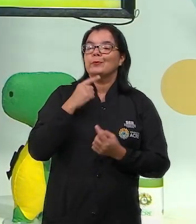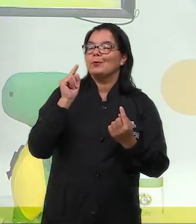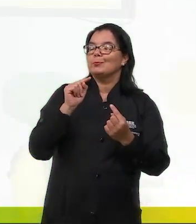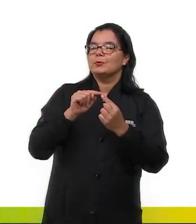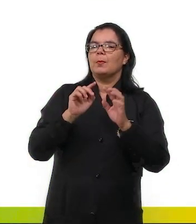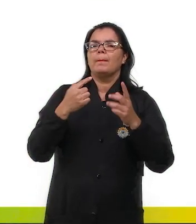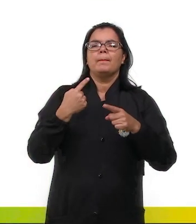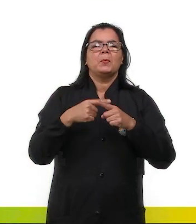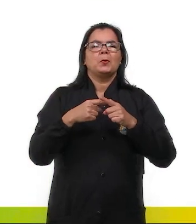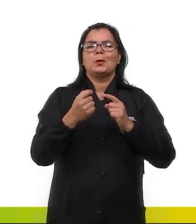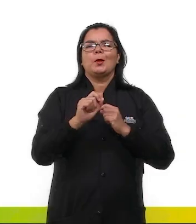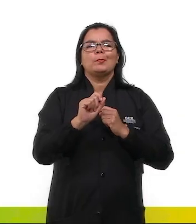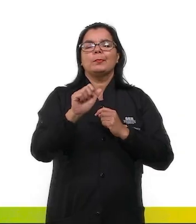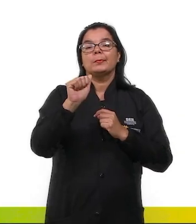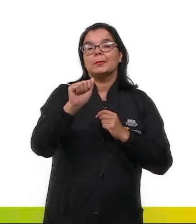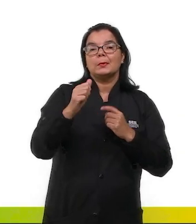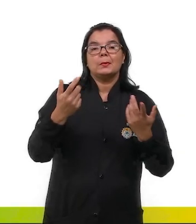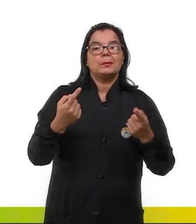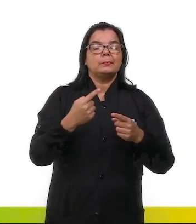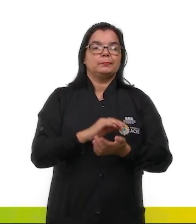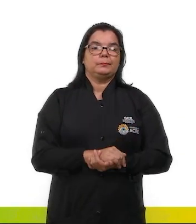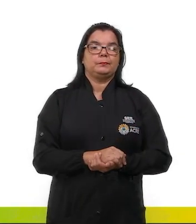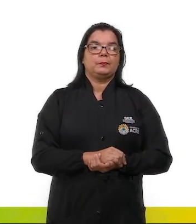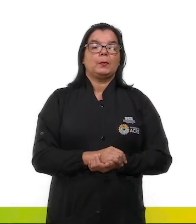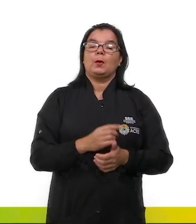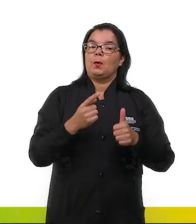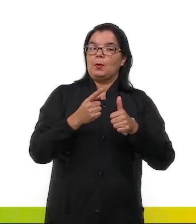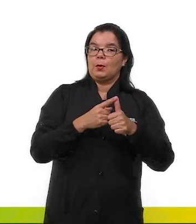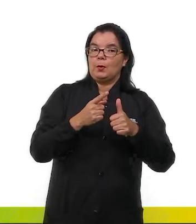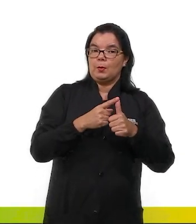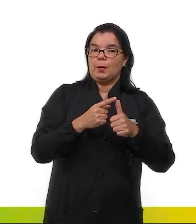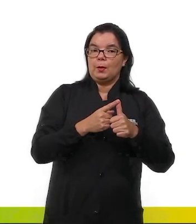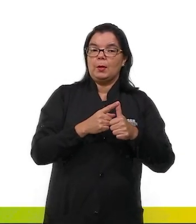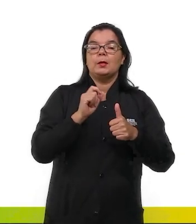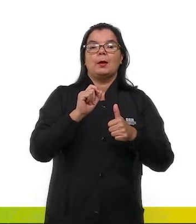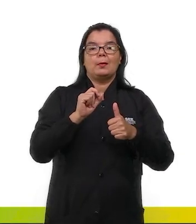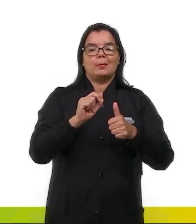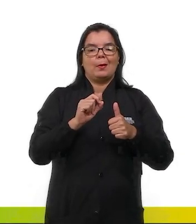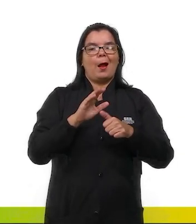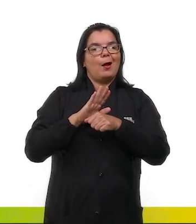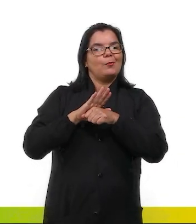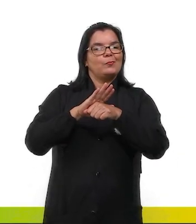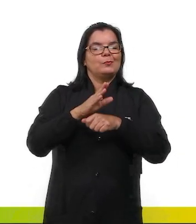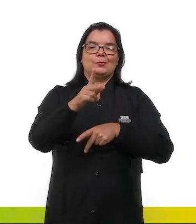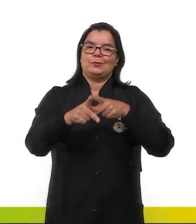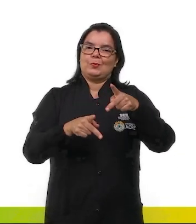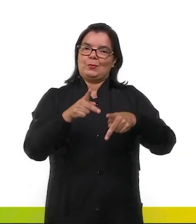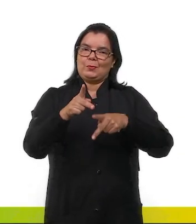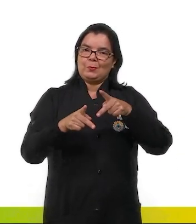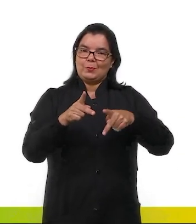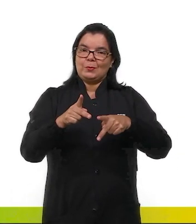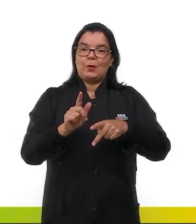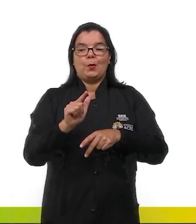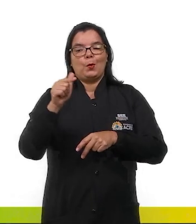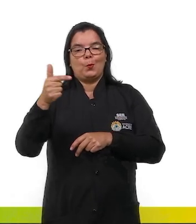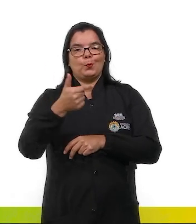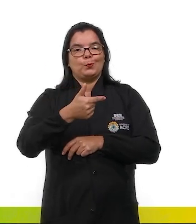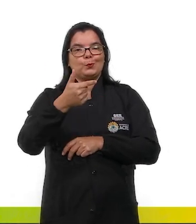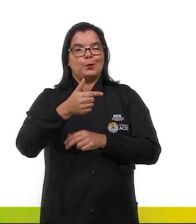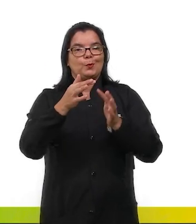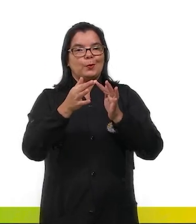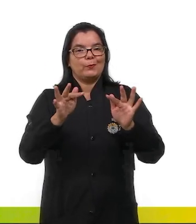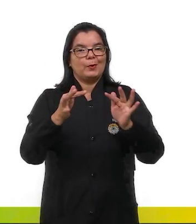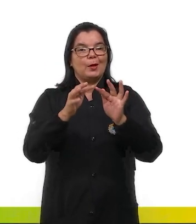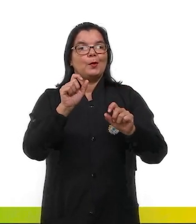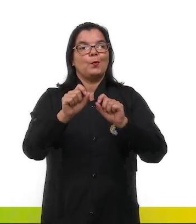por que não poderia ser a letra A? Porque a letra A dizia que o primeiro ele destaca benefícios à população, enquanto o